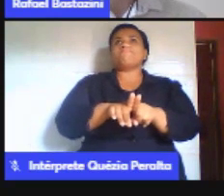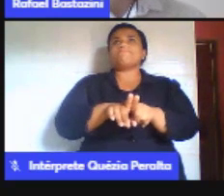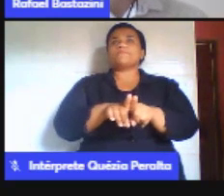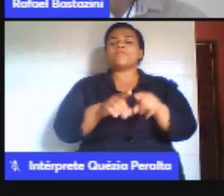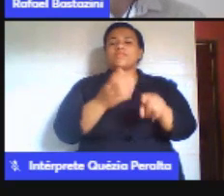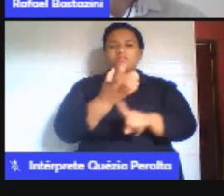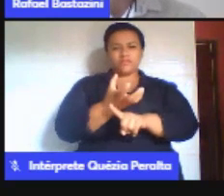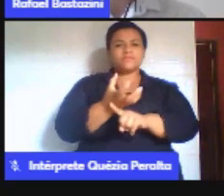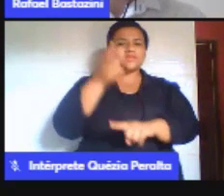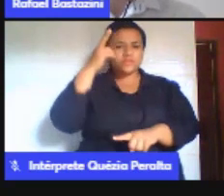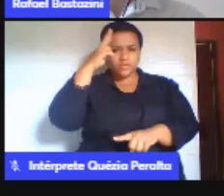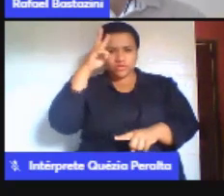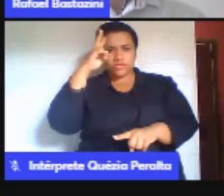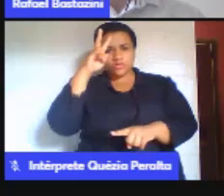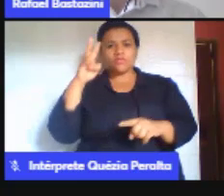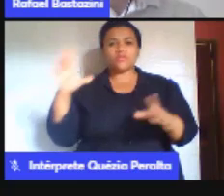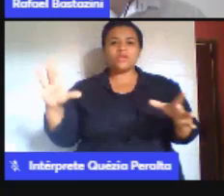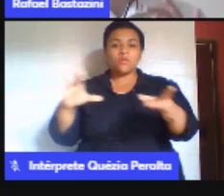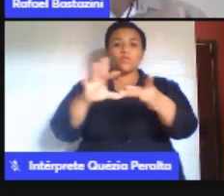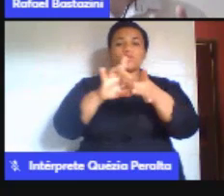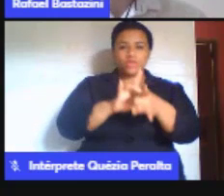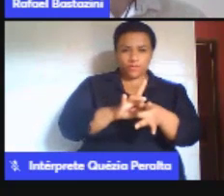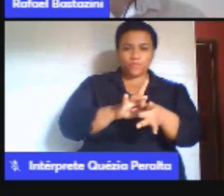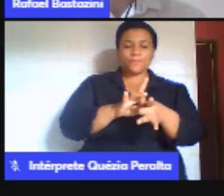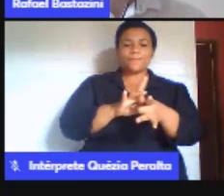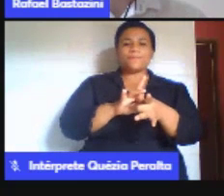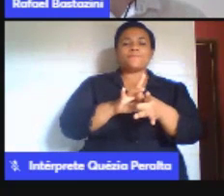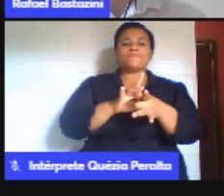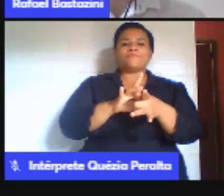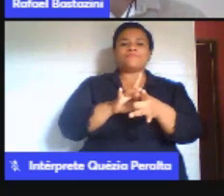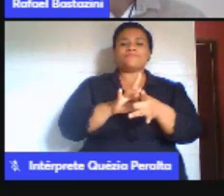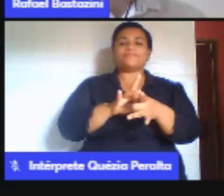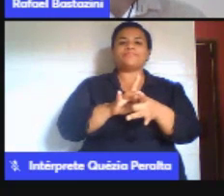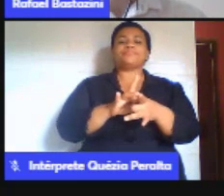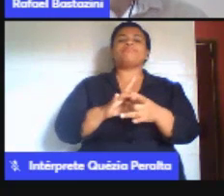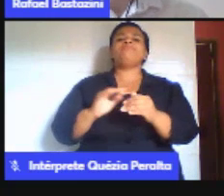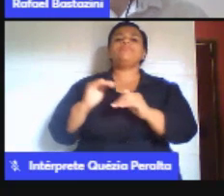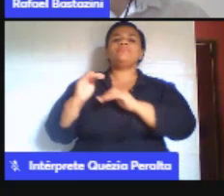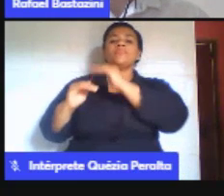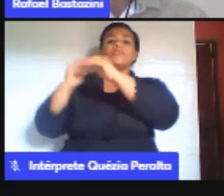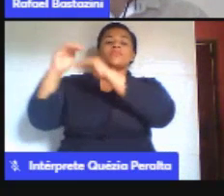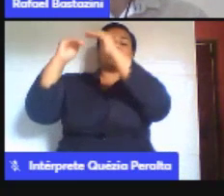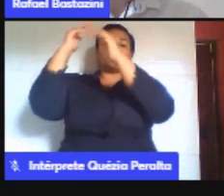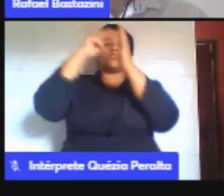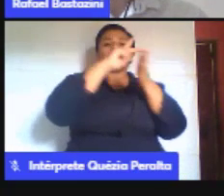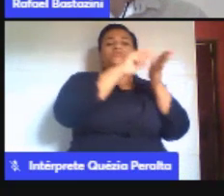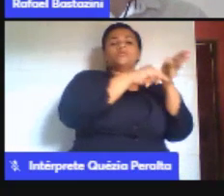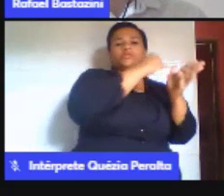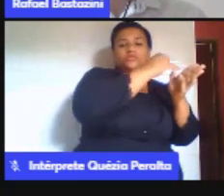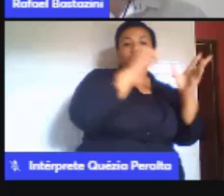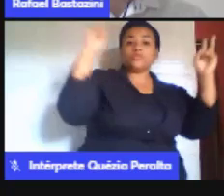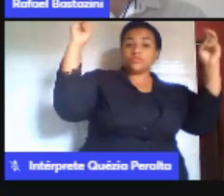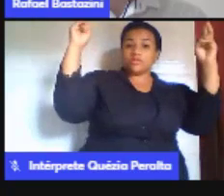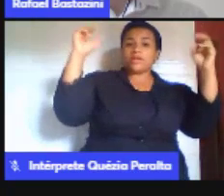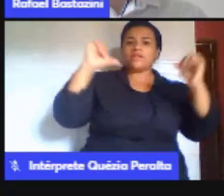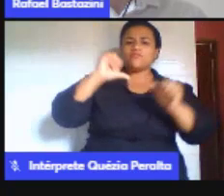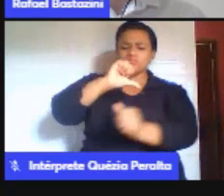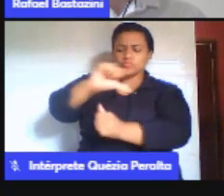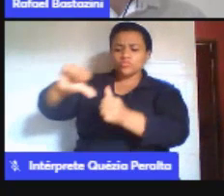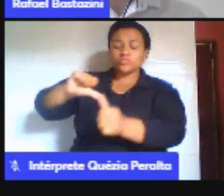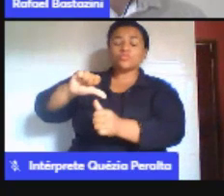uma parceria e elaboramos um projeto cujo tema é o seguinte: as modificações do